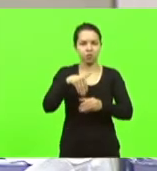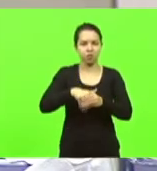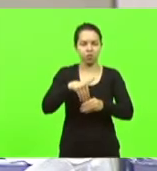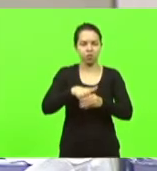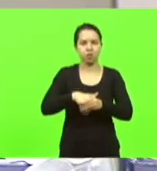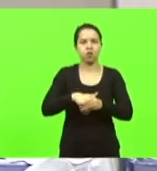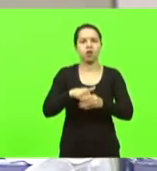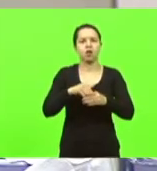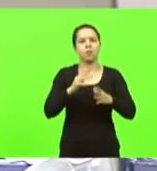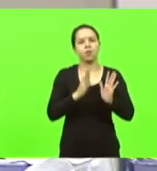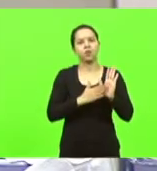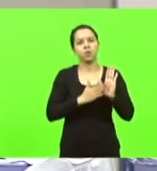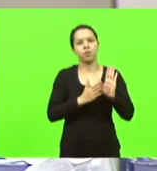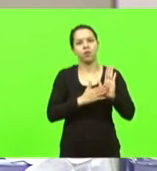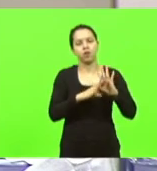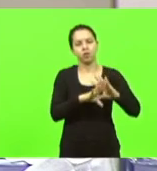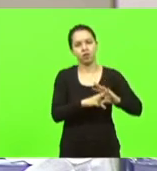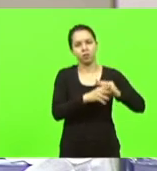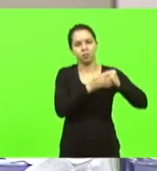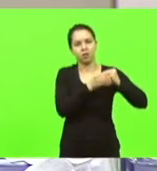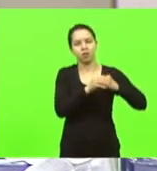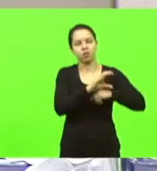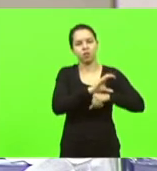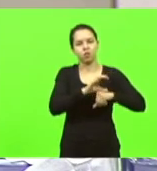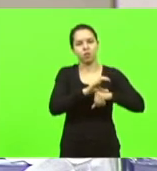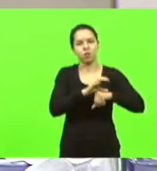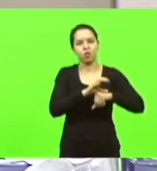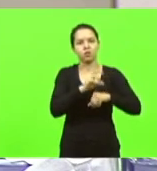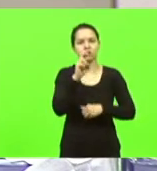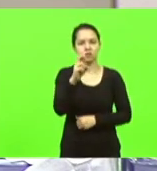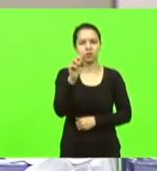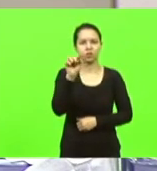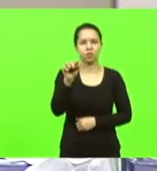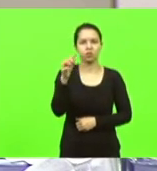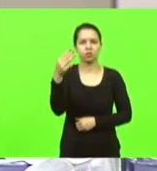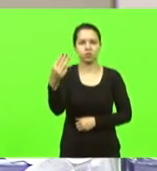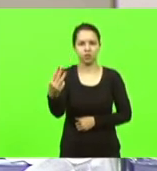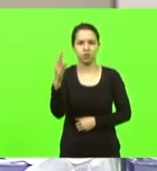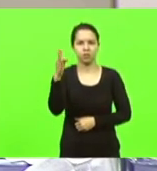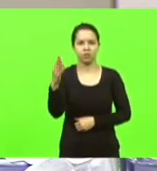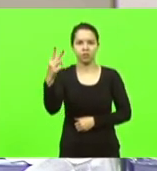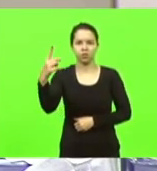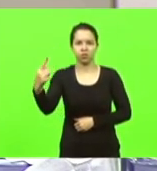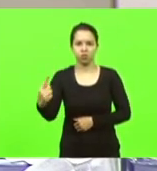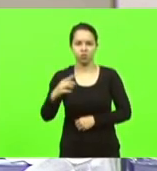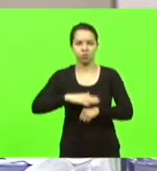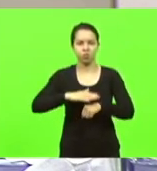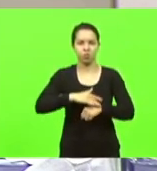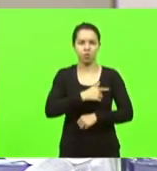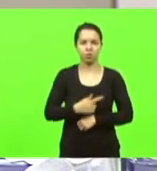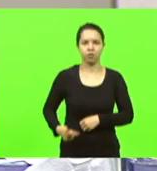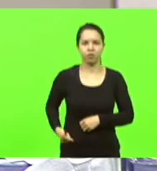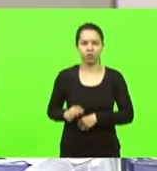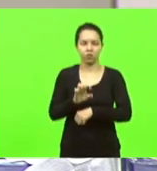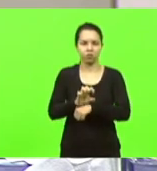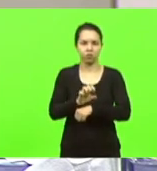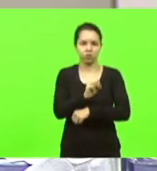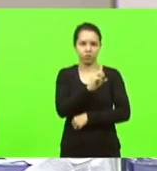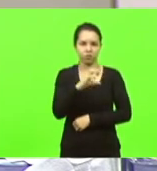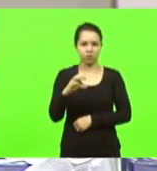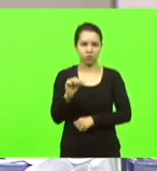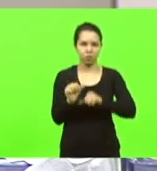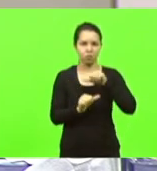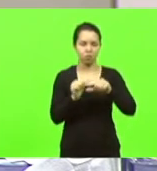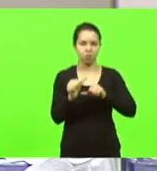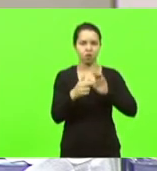de emenda à constituição nº 5.3 2021 autor Governo do Estado de Santa Catarina alterar